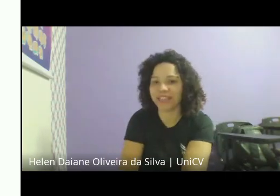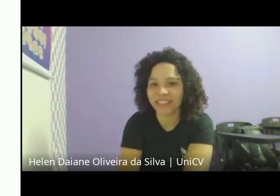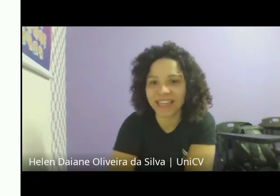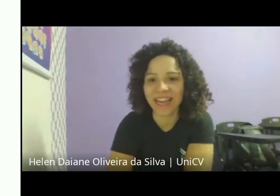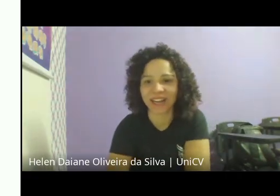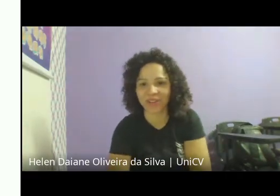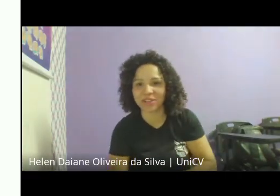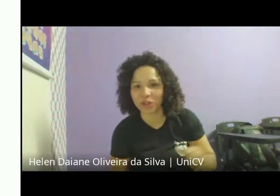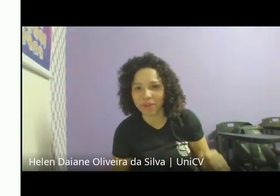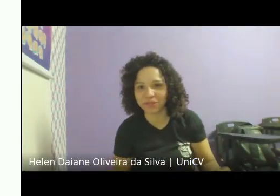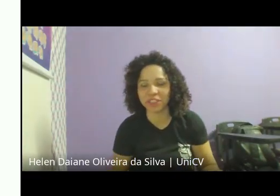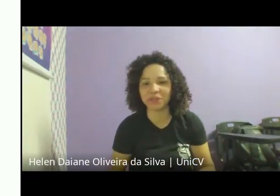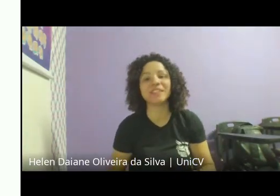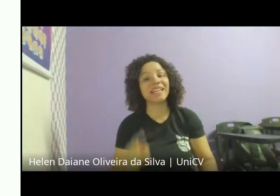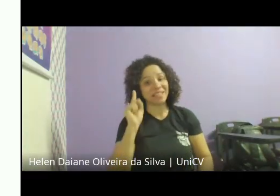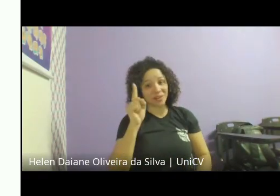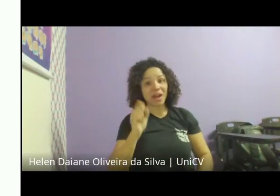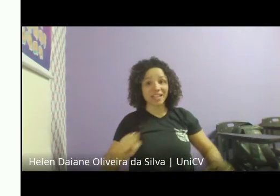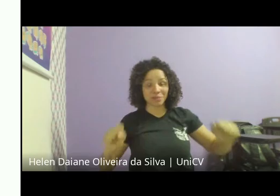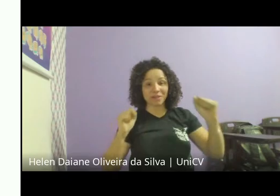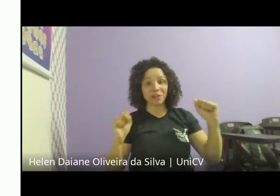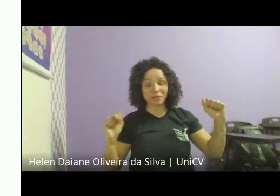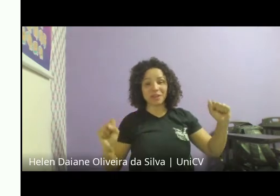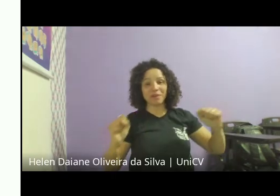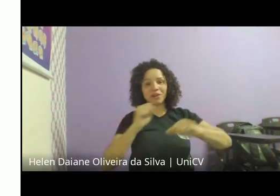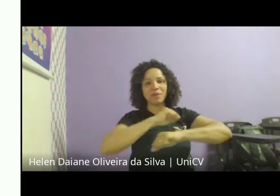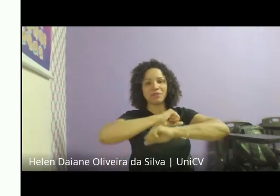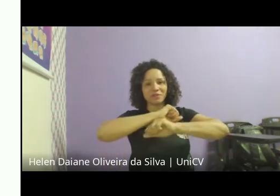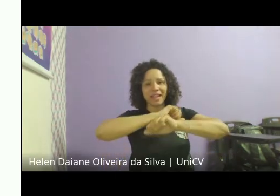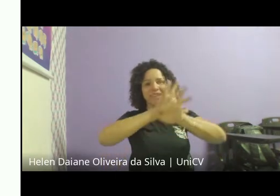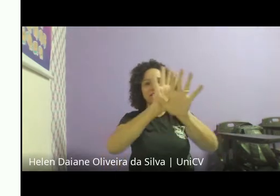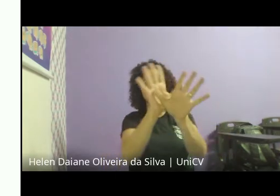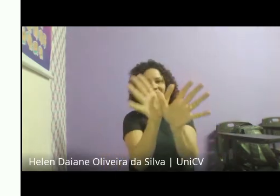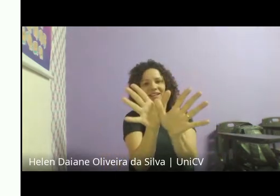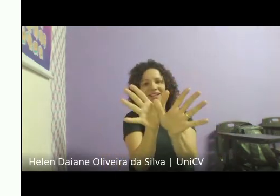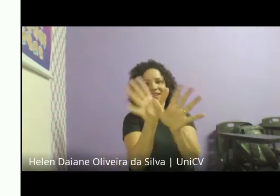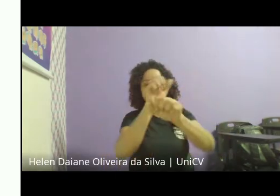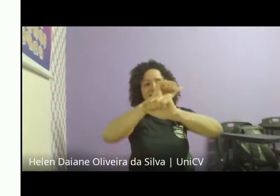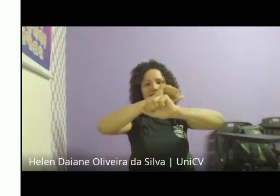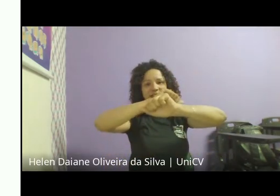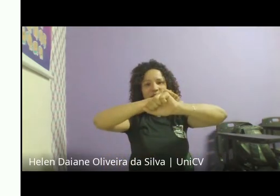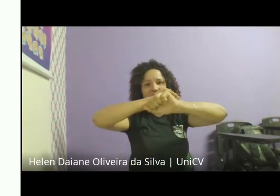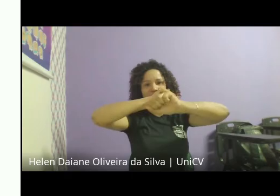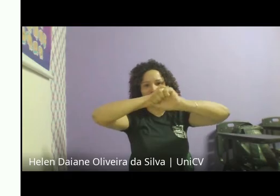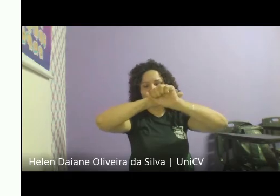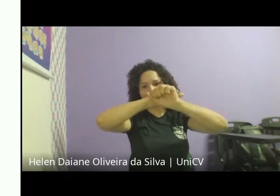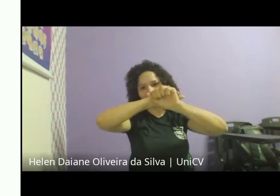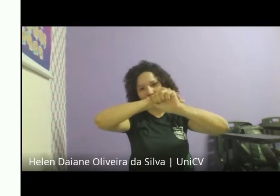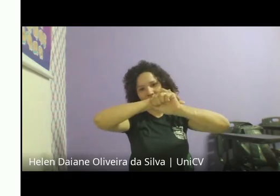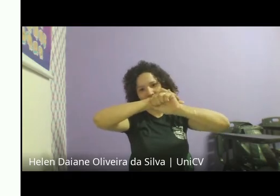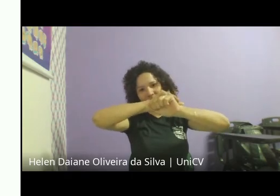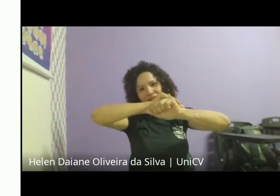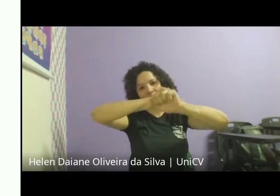Muito bem. Galo. Alguém falou pavão. Quase. O pavão é aqui, ó. É assim, ó. Tá